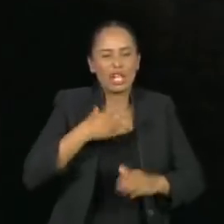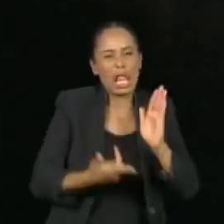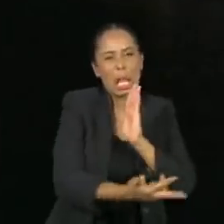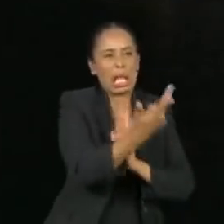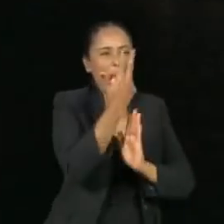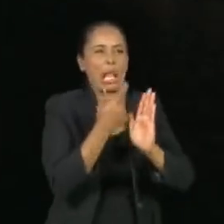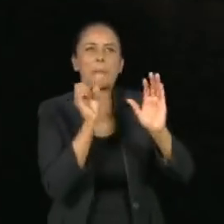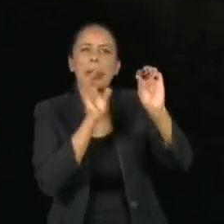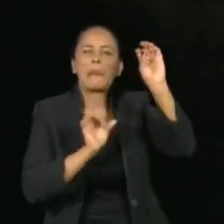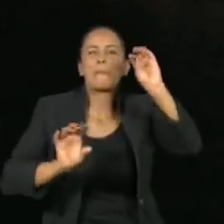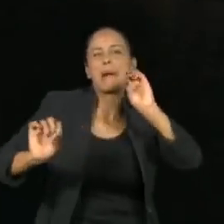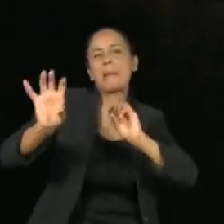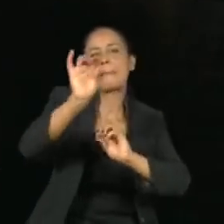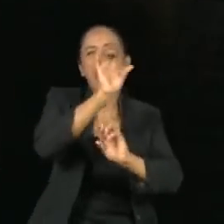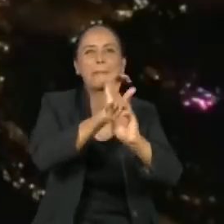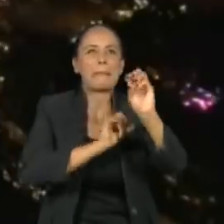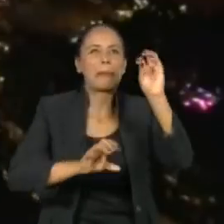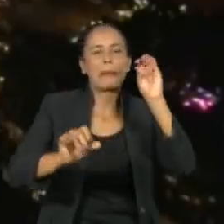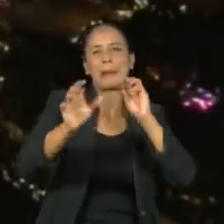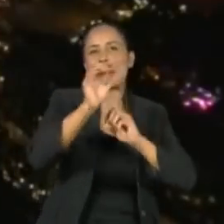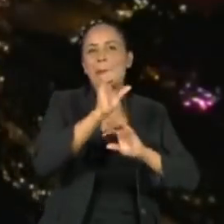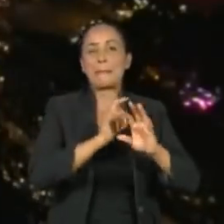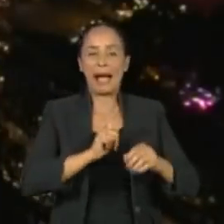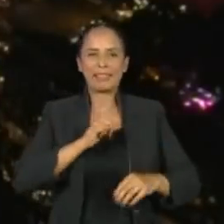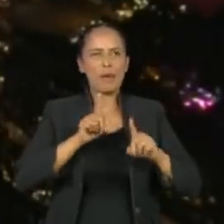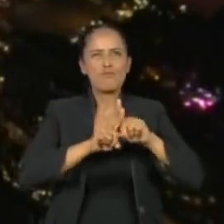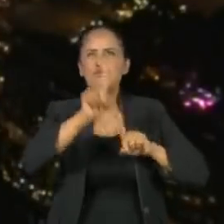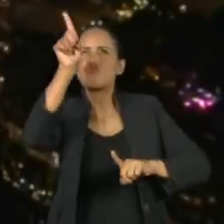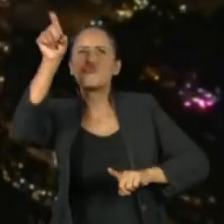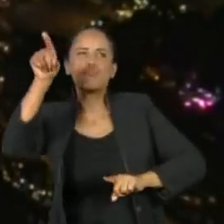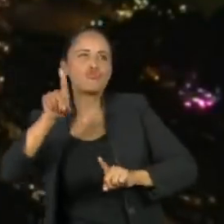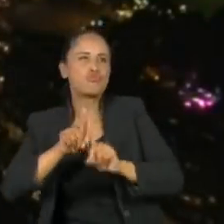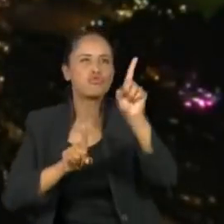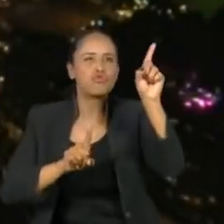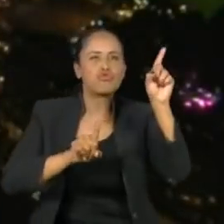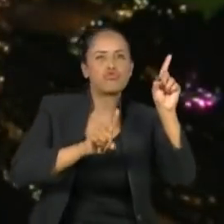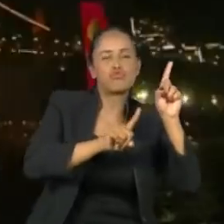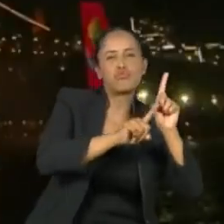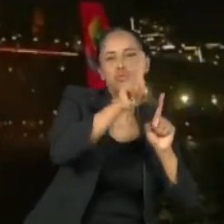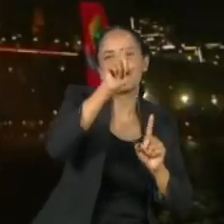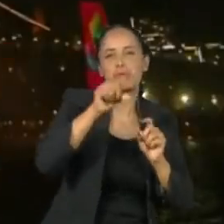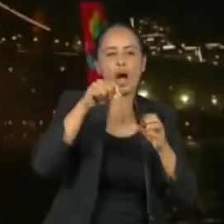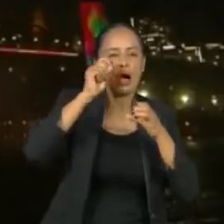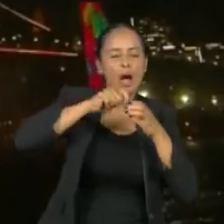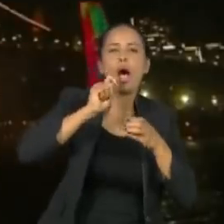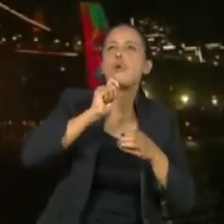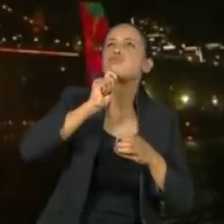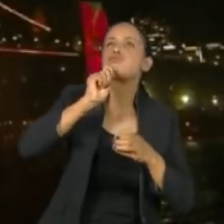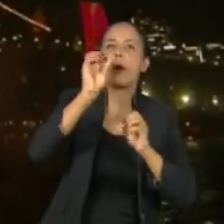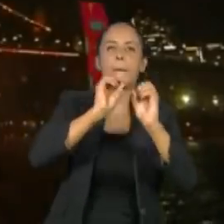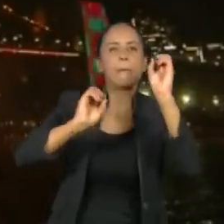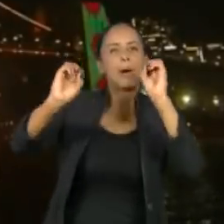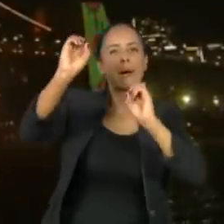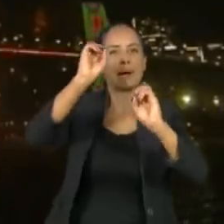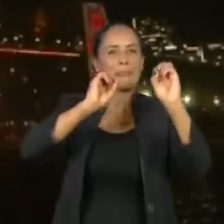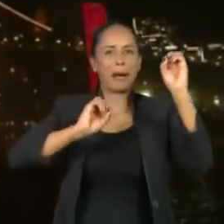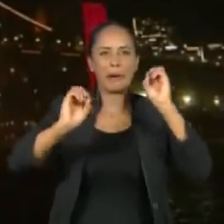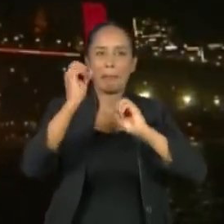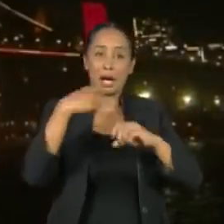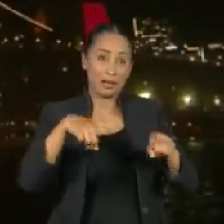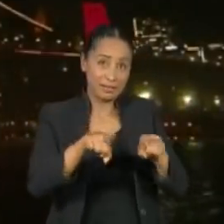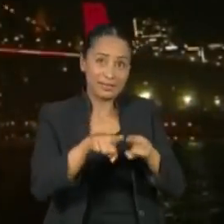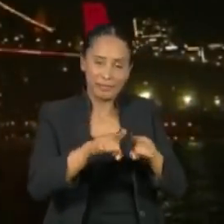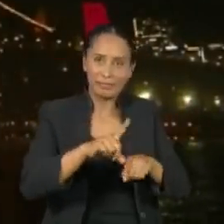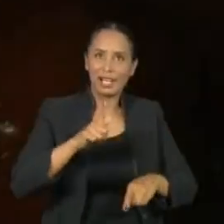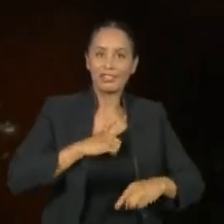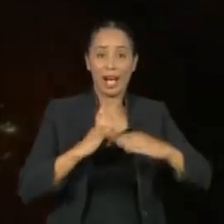inéditos. Conchas, lanças e fogos no formato de bolinhas de sabão. As torres da ponte também entraram